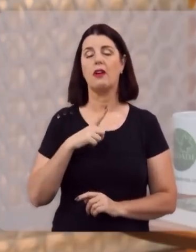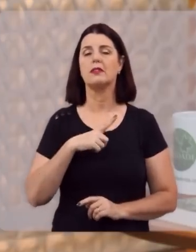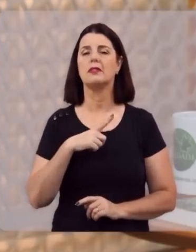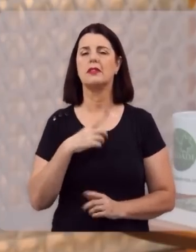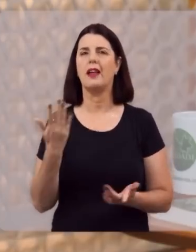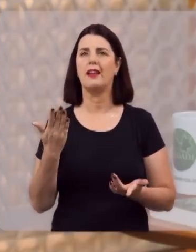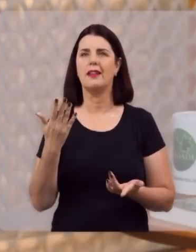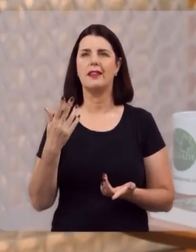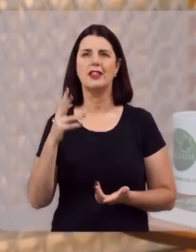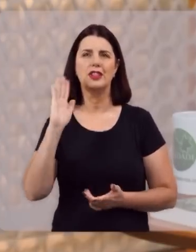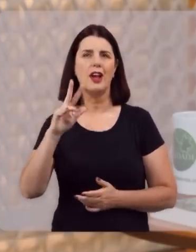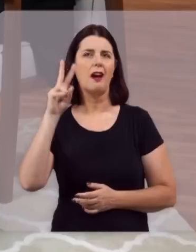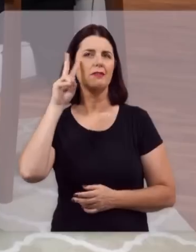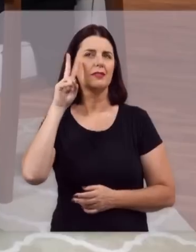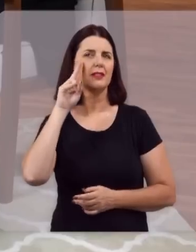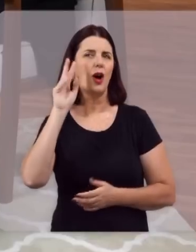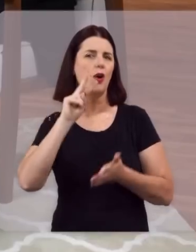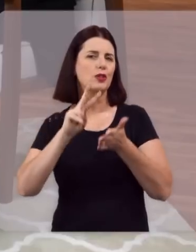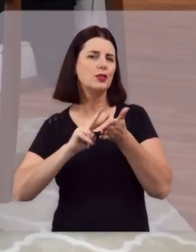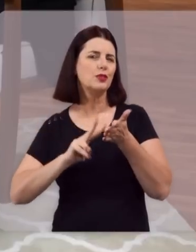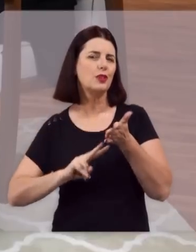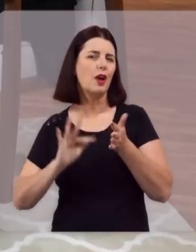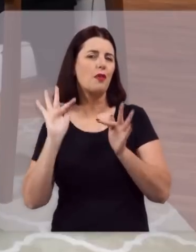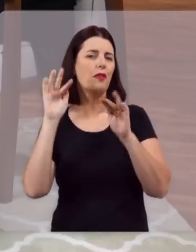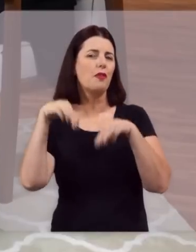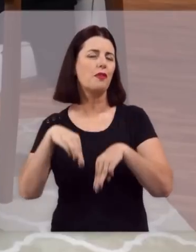tem esse spoiler, né? A gente já leu o fim